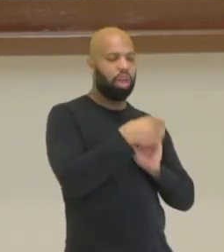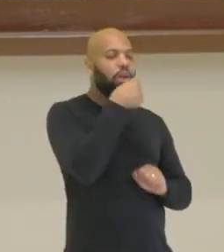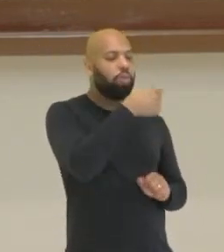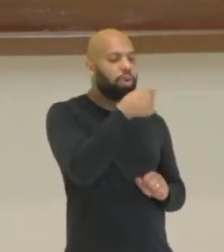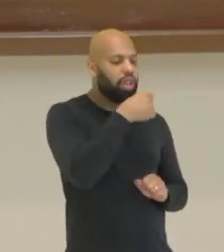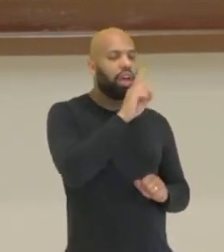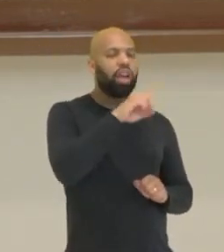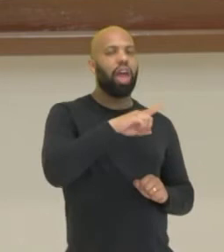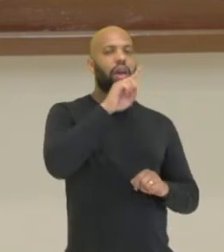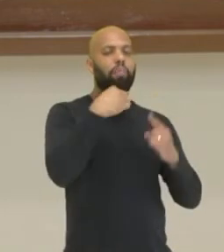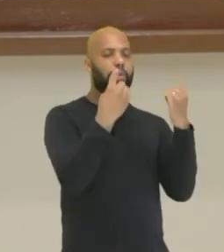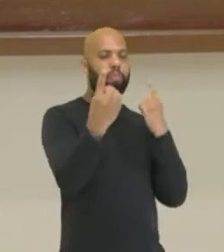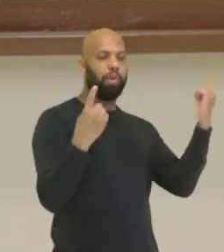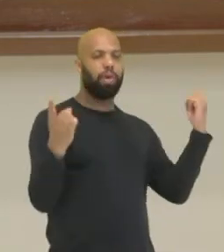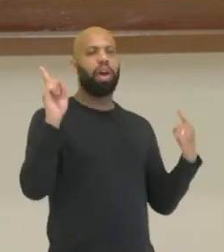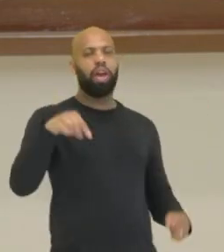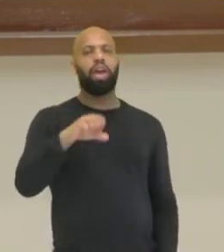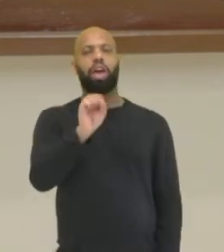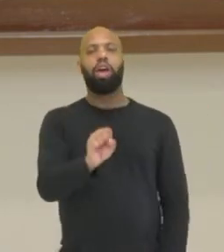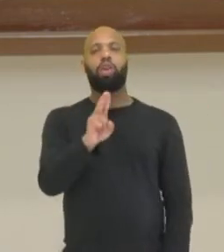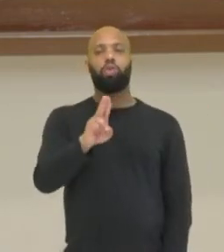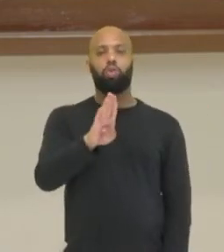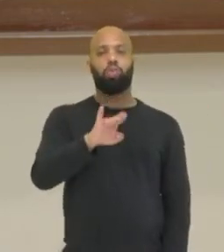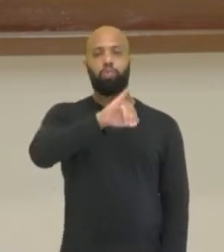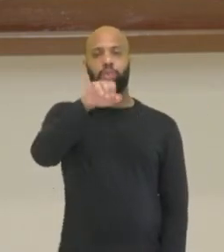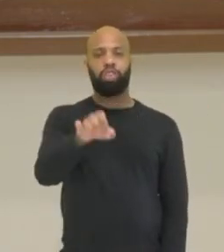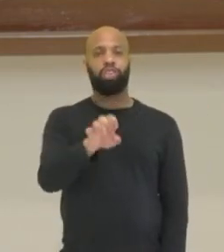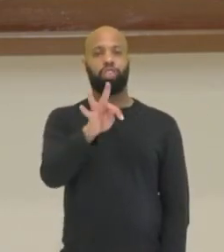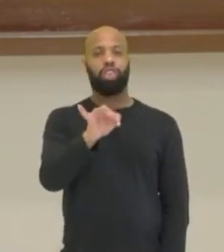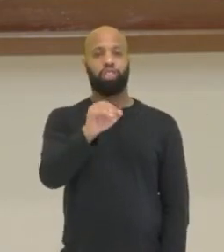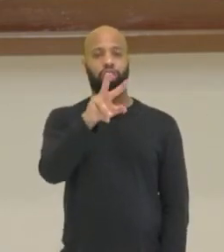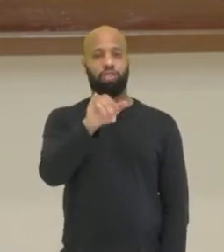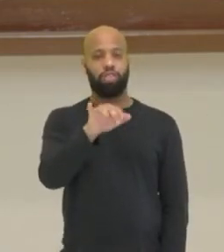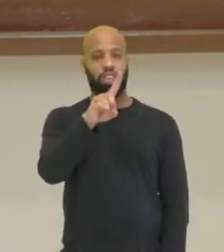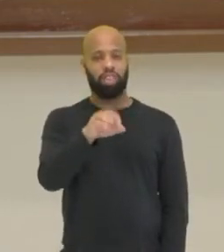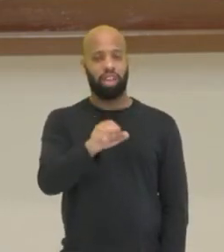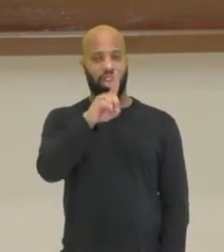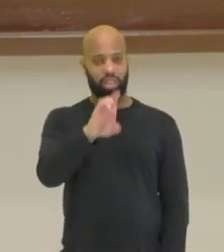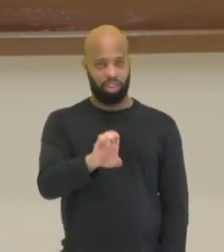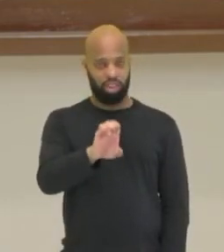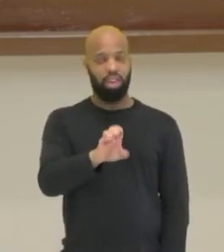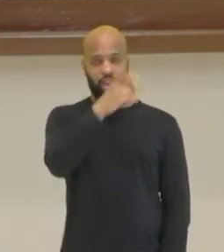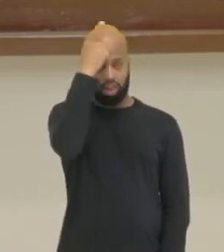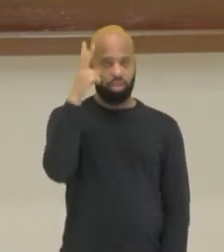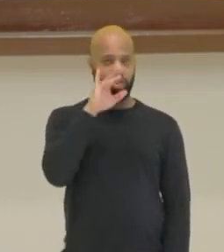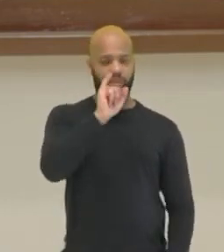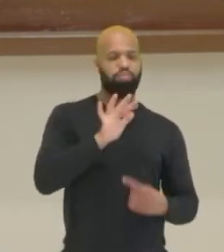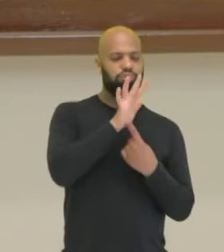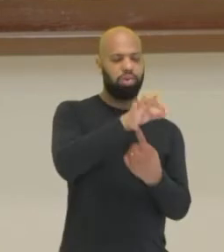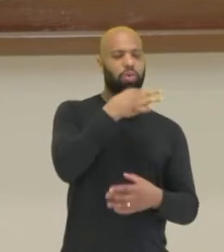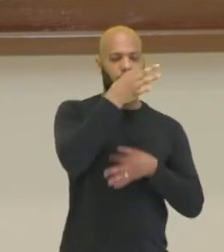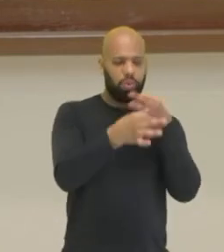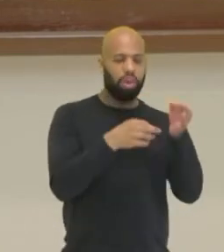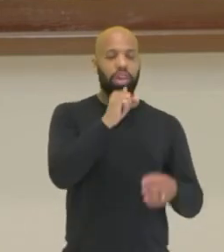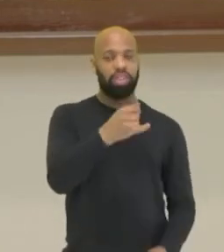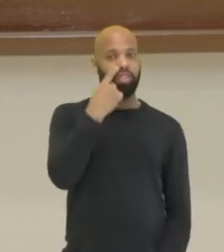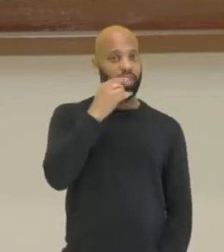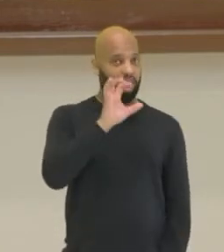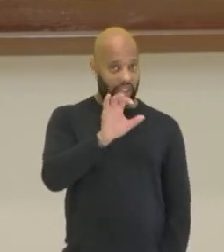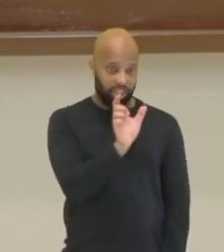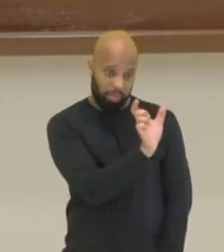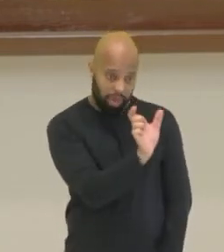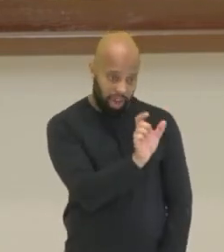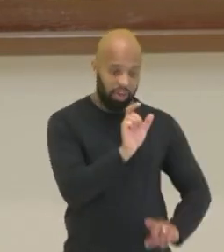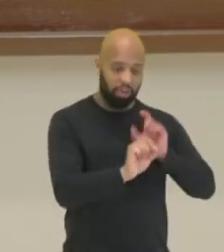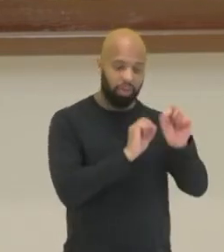a subjetividade sendo revelada dessas pessoas que vão expressar a opinião. Então, quando vocês virem a palavra